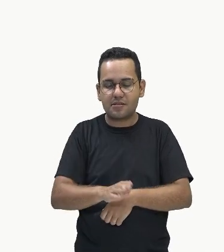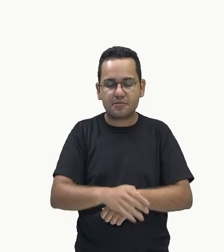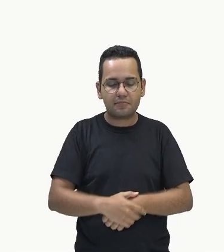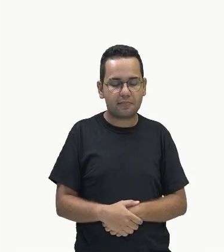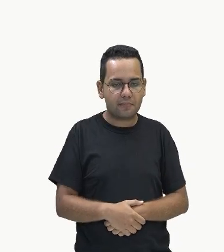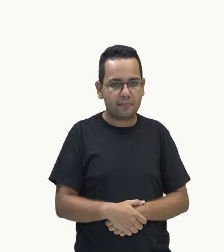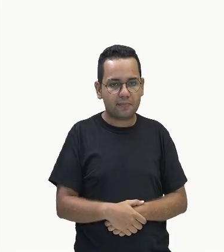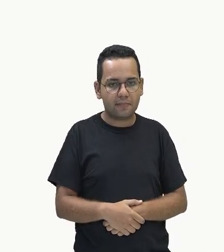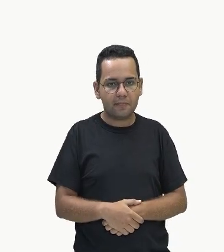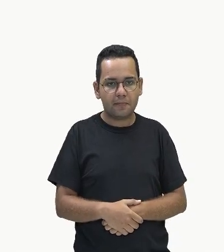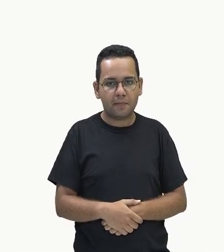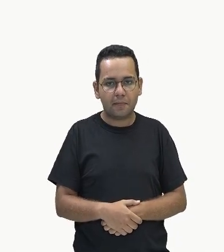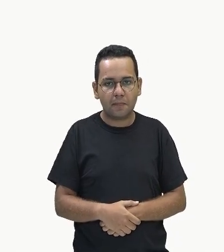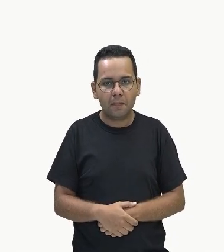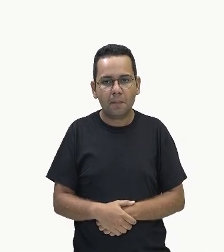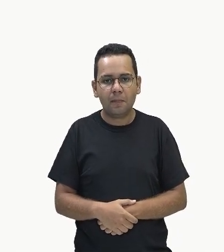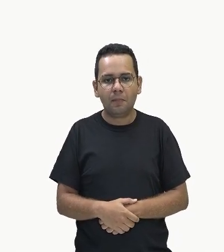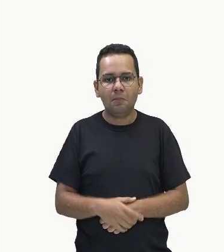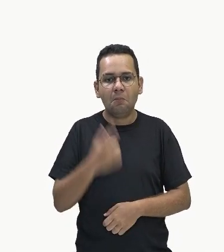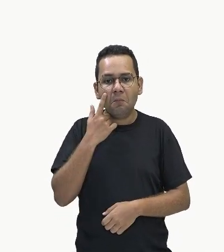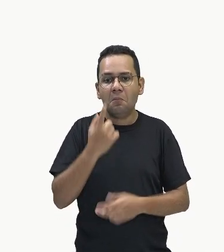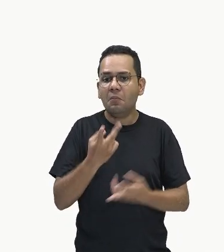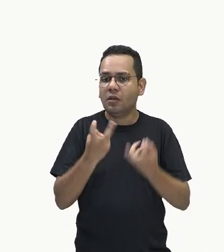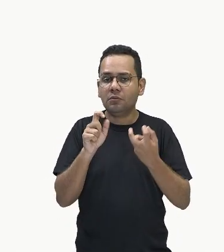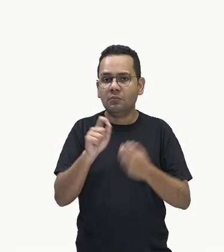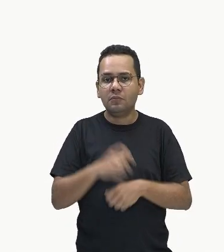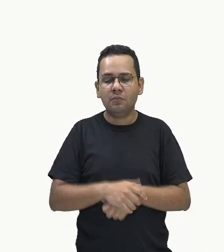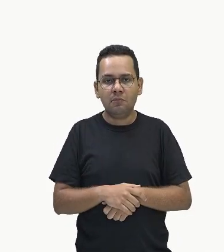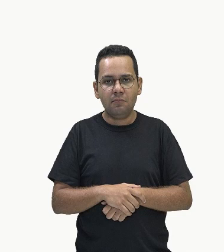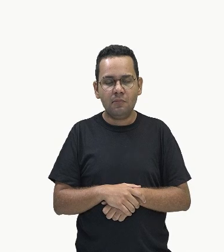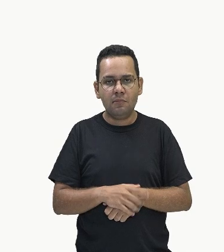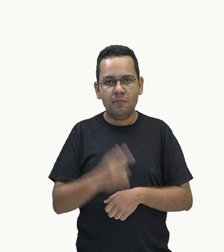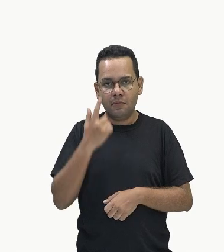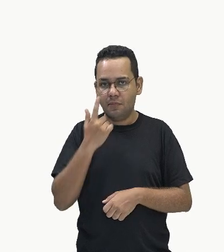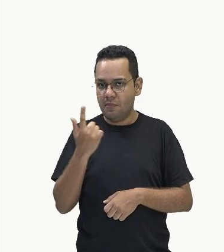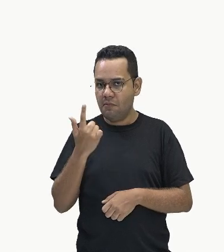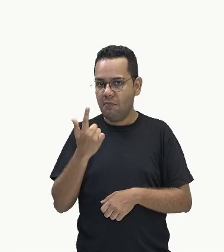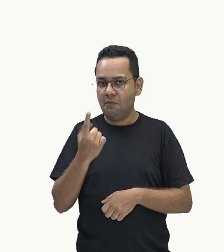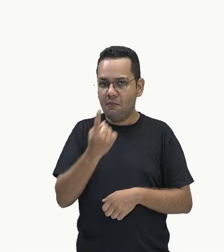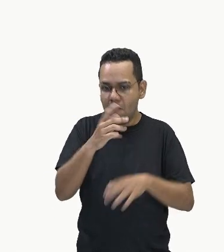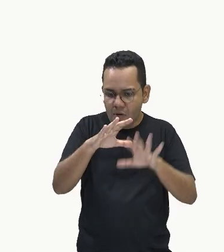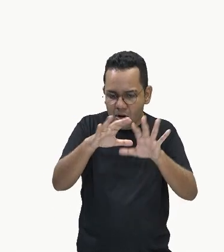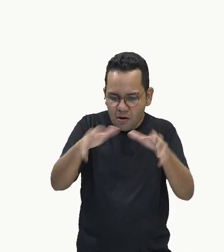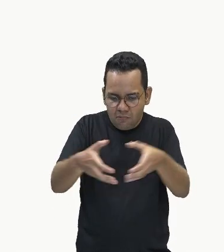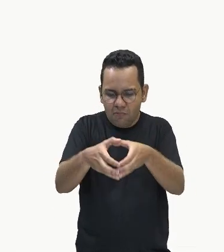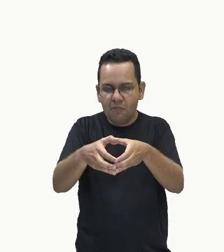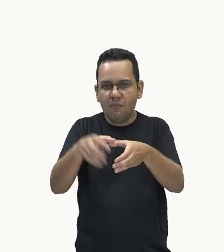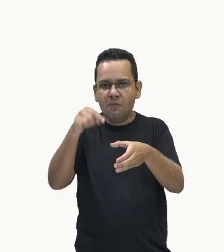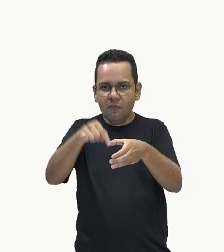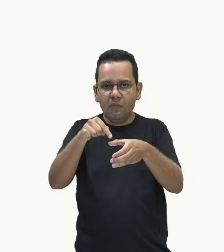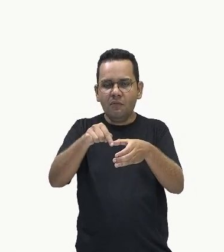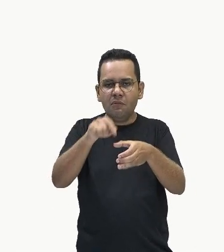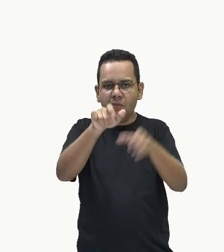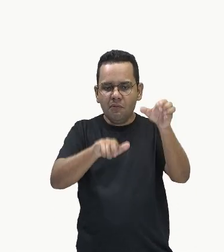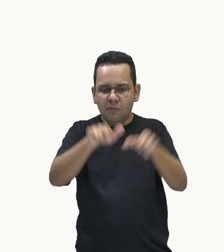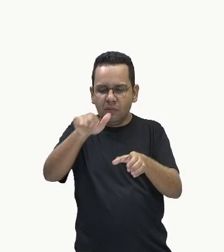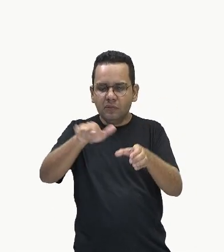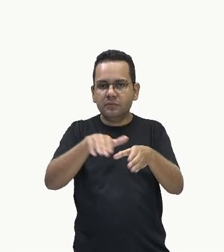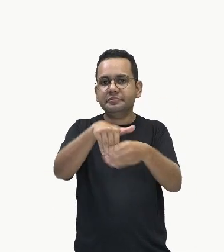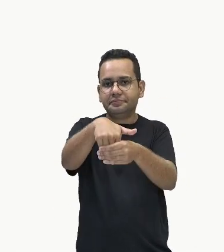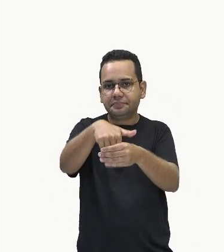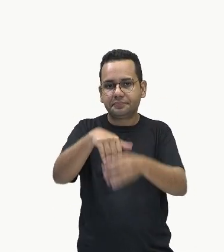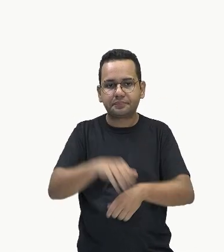que é sempre pesquisado apenas uma parte dos eleitores brasileiros, ou seja,